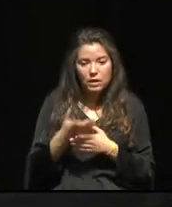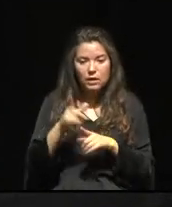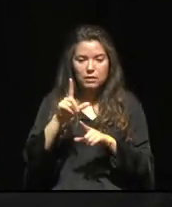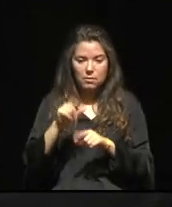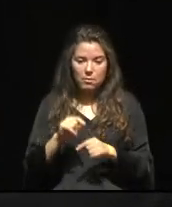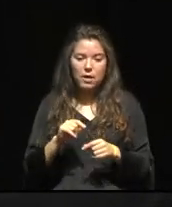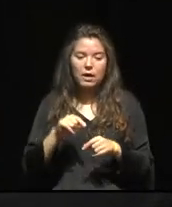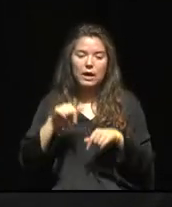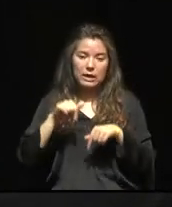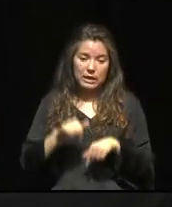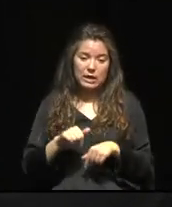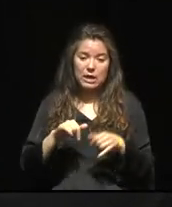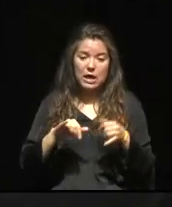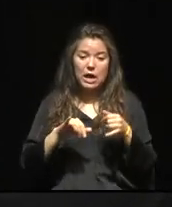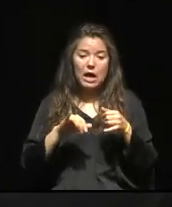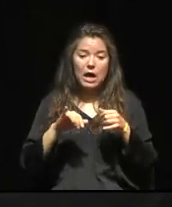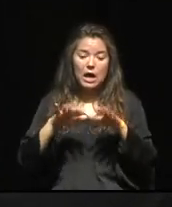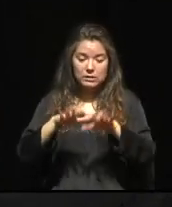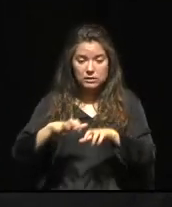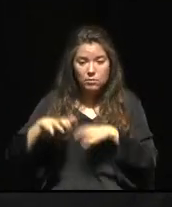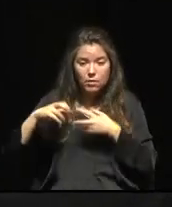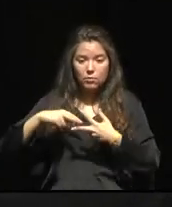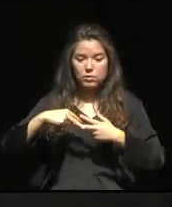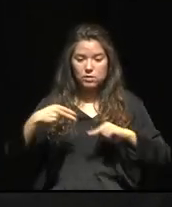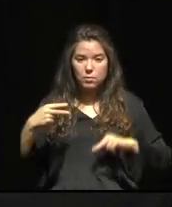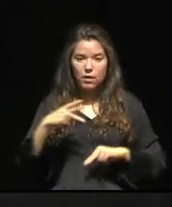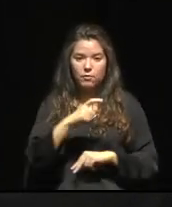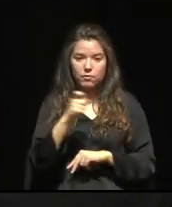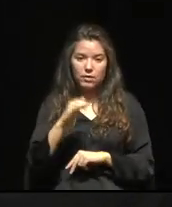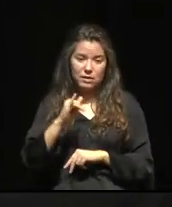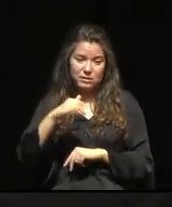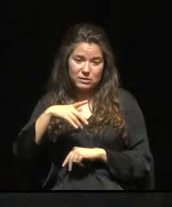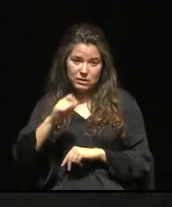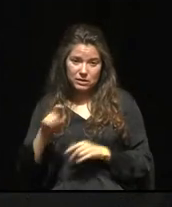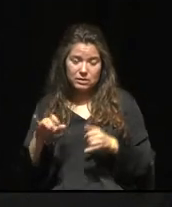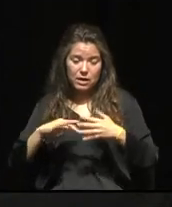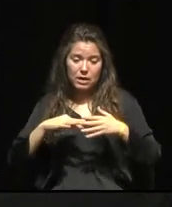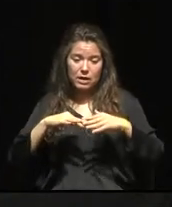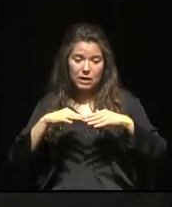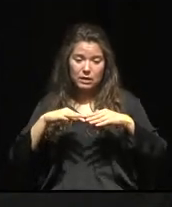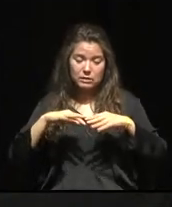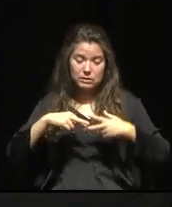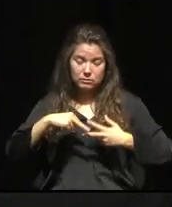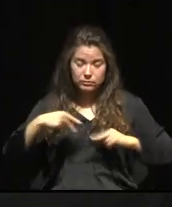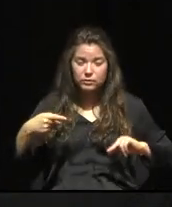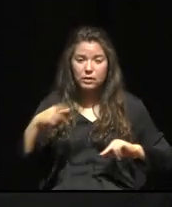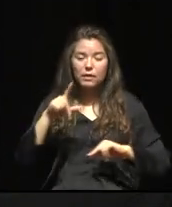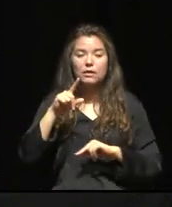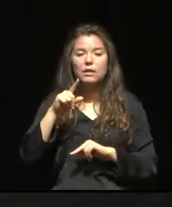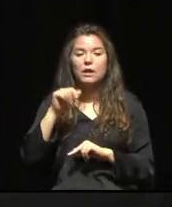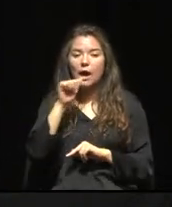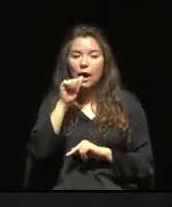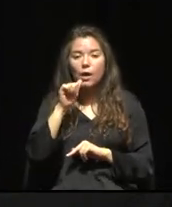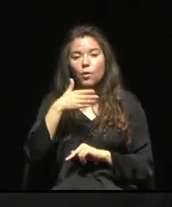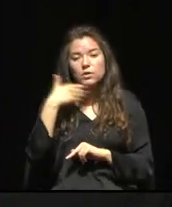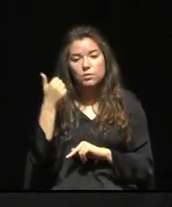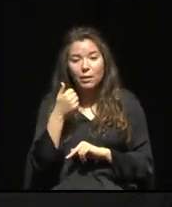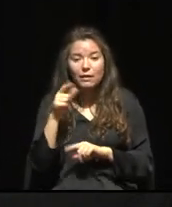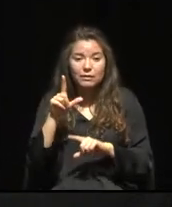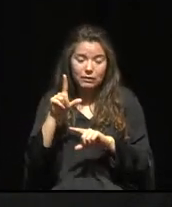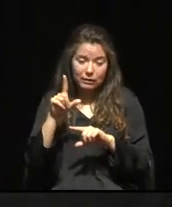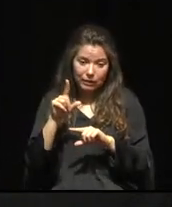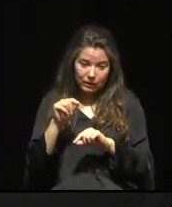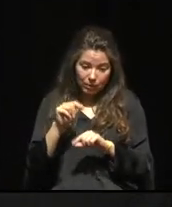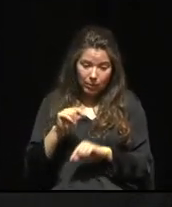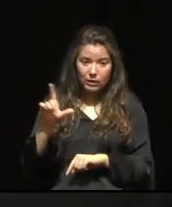Assembleia Municipal de Ferreira do zre à Assembleia de Freguesia de Águas Belas à Câmara Municipal de Lisboa e a todos os senhores vereadores